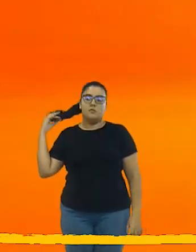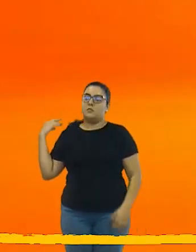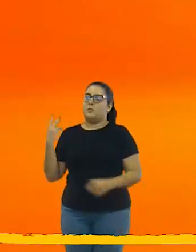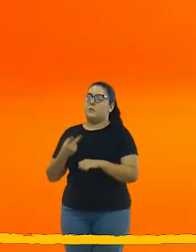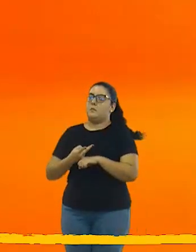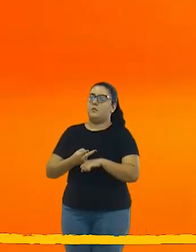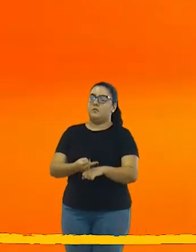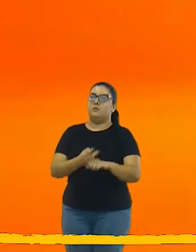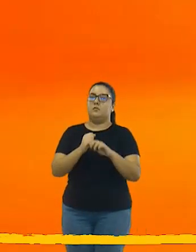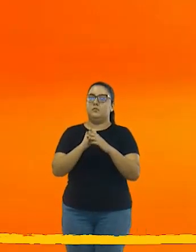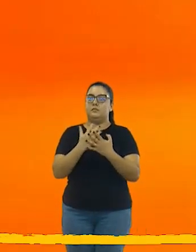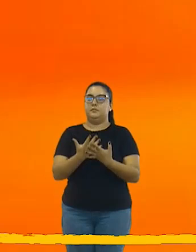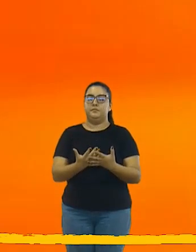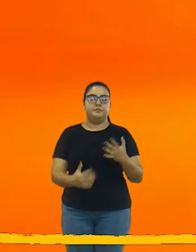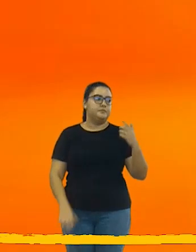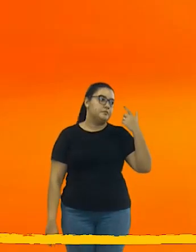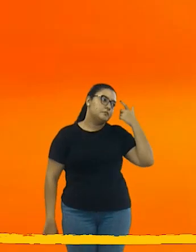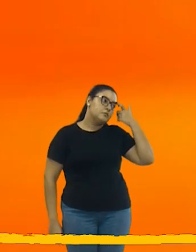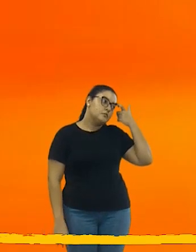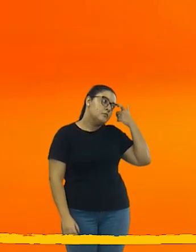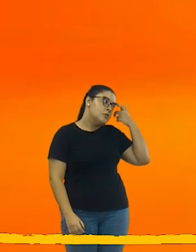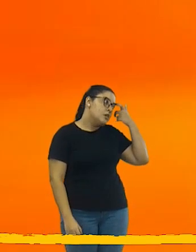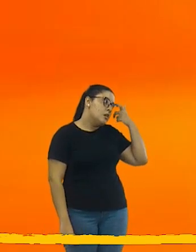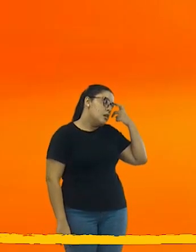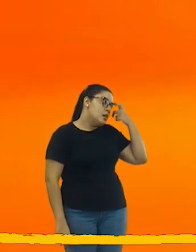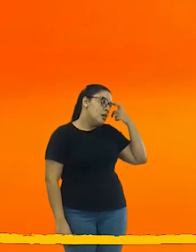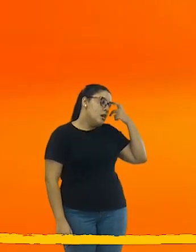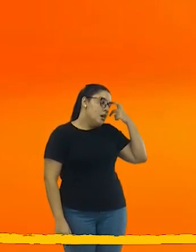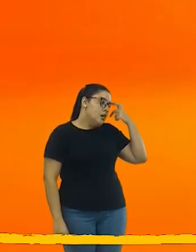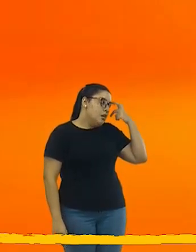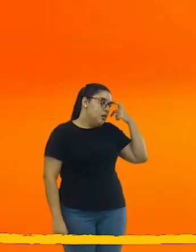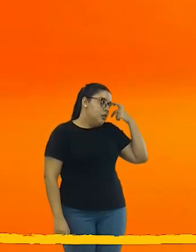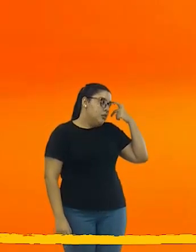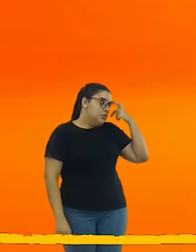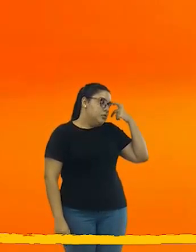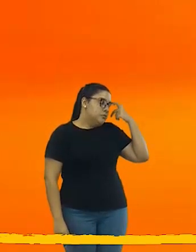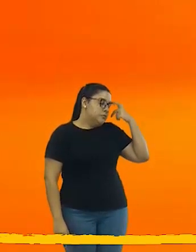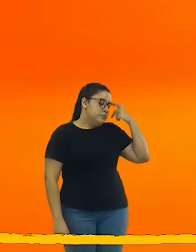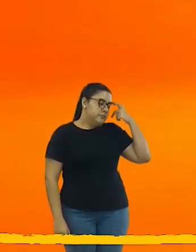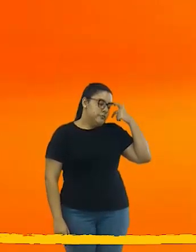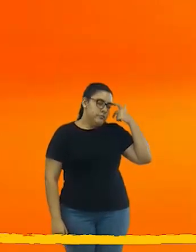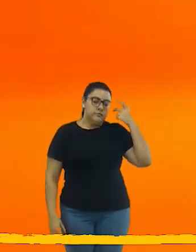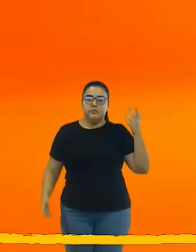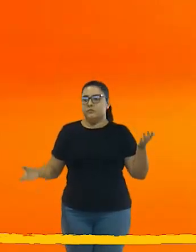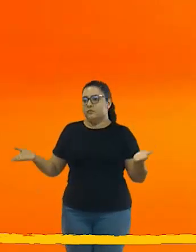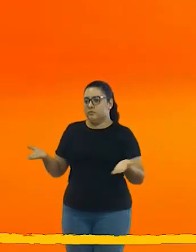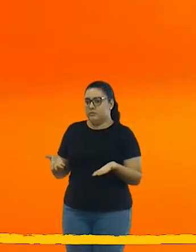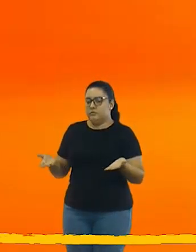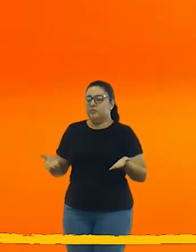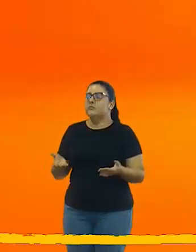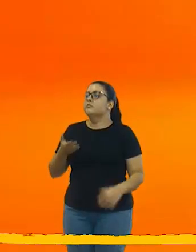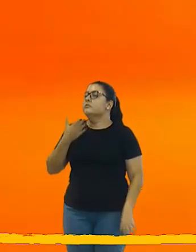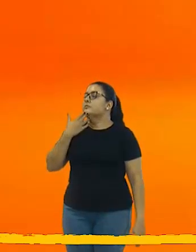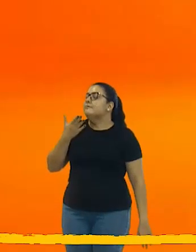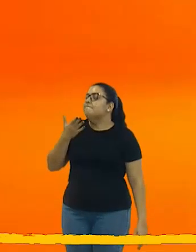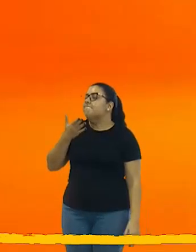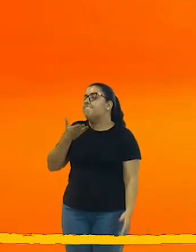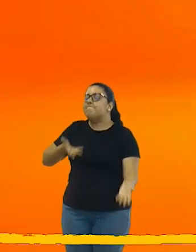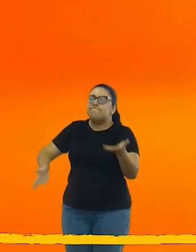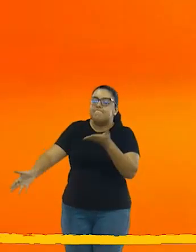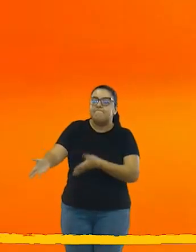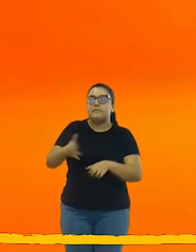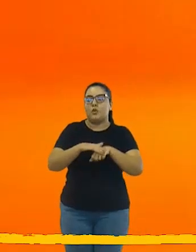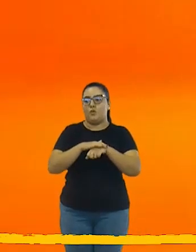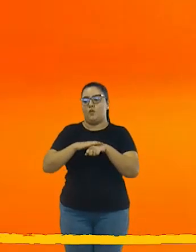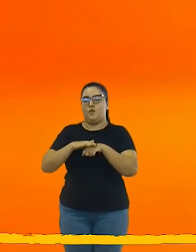linguagens, códigos e suas tecnologias. Meus queridos, nesse meio tempo, eu queria trocar uma ideia com vocês,